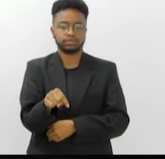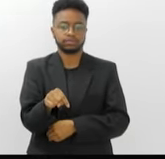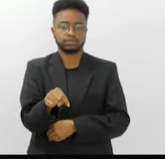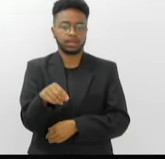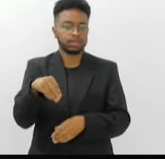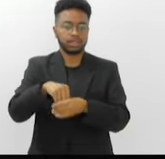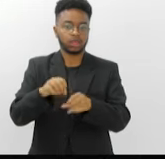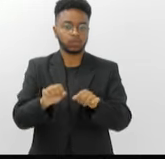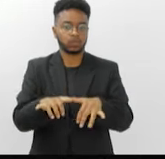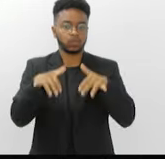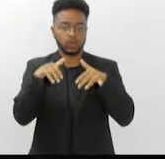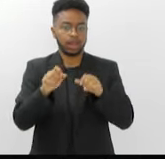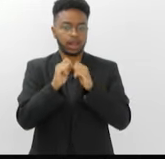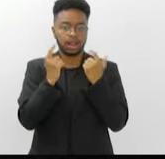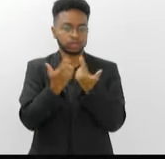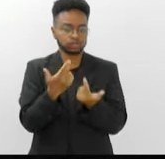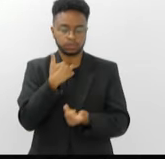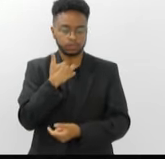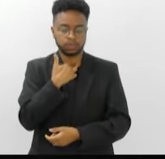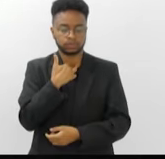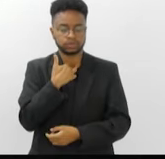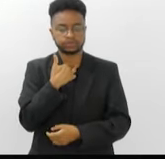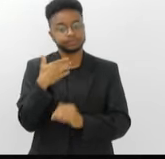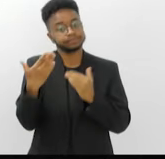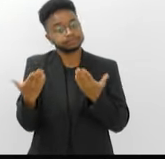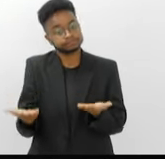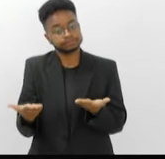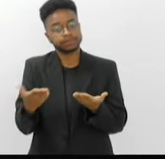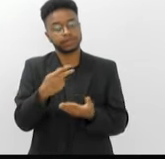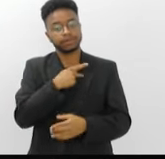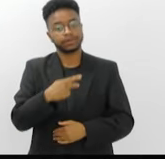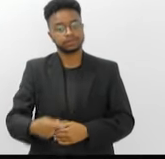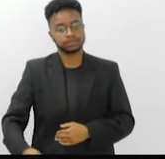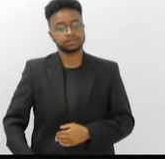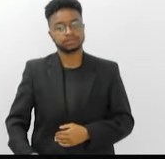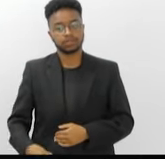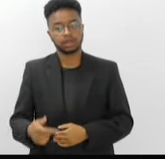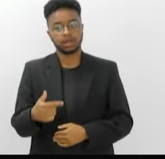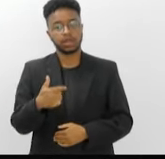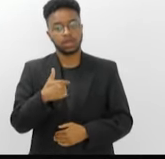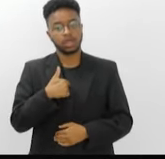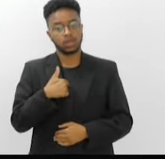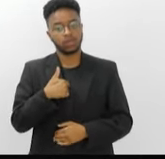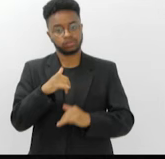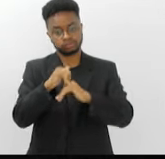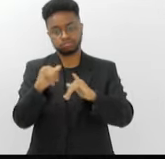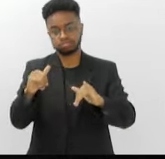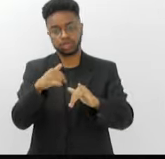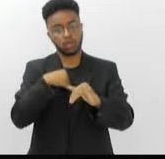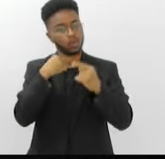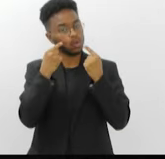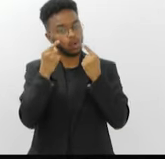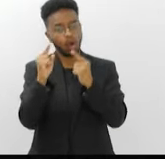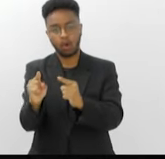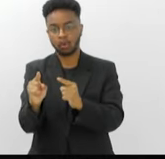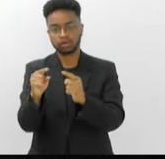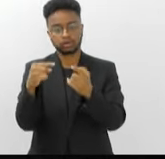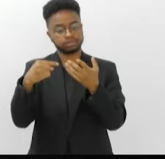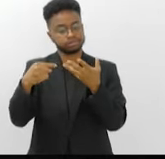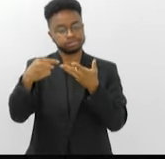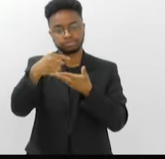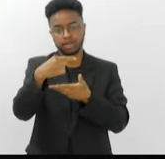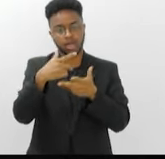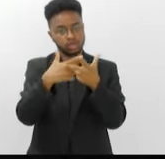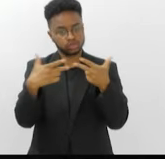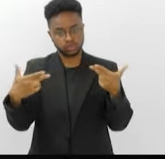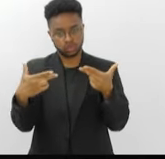do Parlamento Fluminense. Então, fica aqui, senhor presidente, o meu repúdio a esses fatos